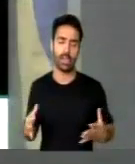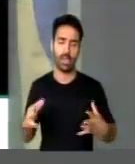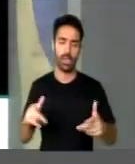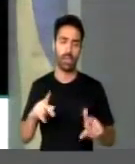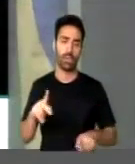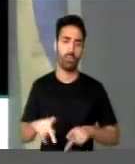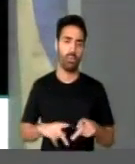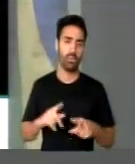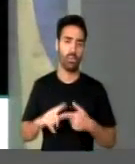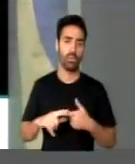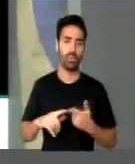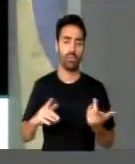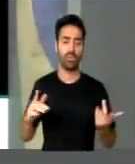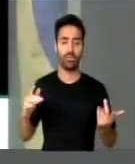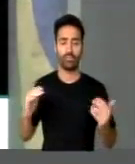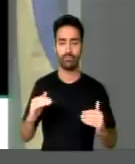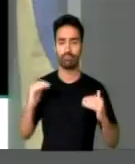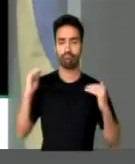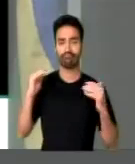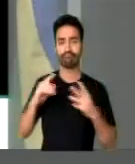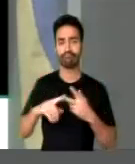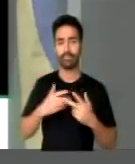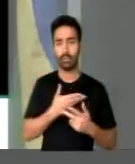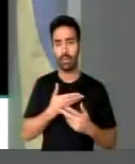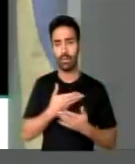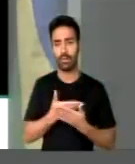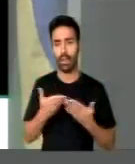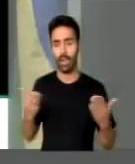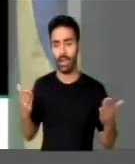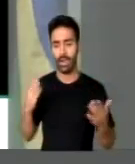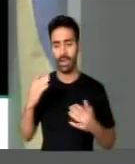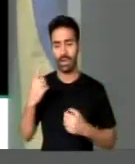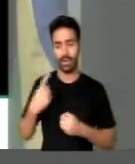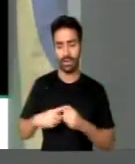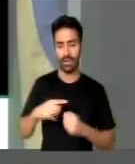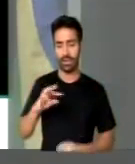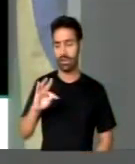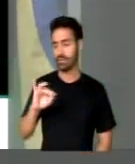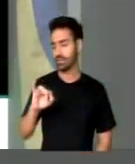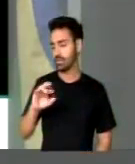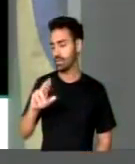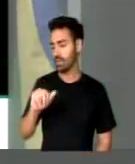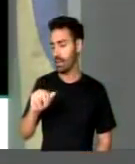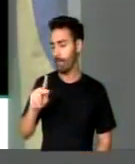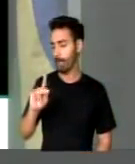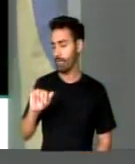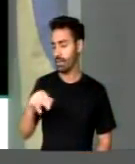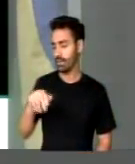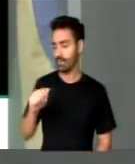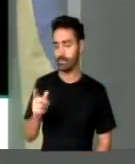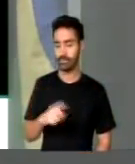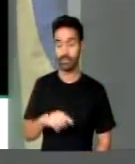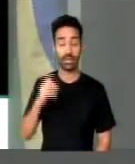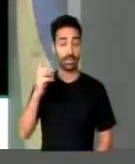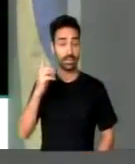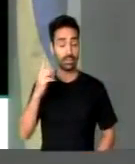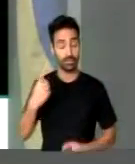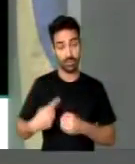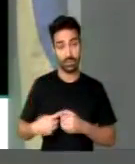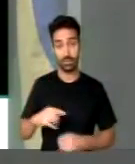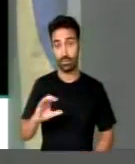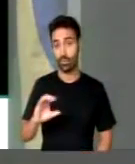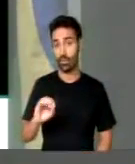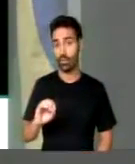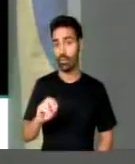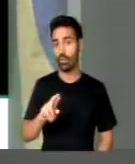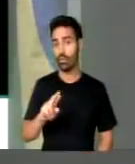as autoridades, enfim, todos os nossos amigos da cidade de Tirapina e também o município de Corumbataí.